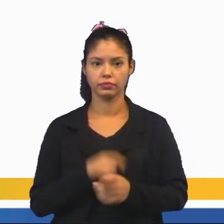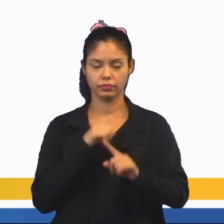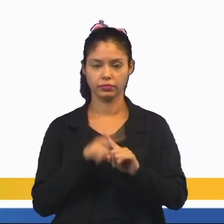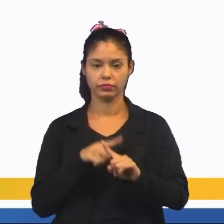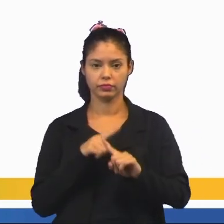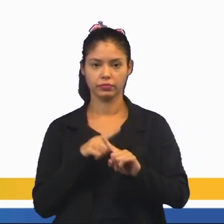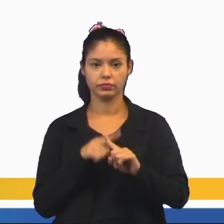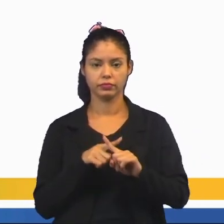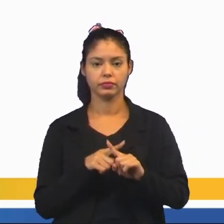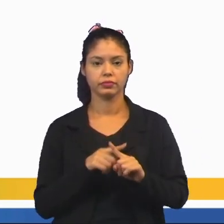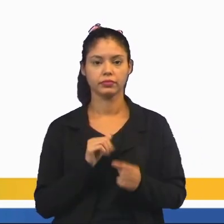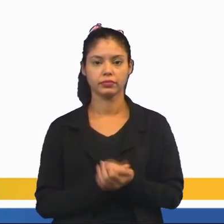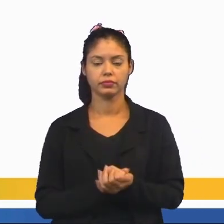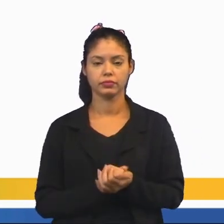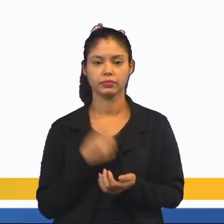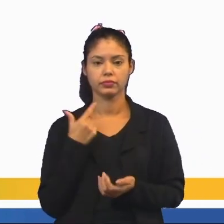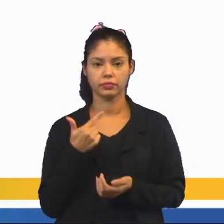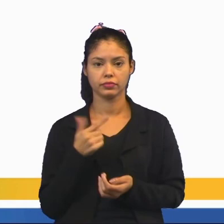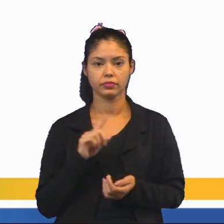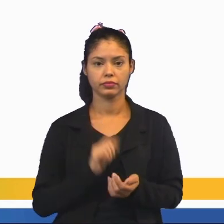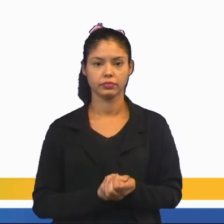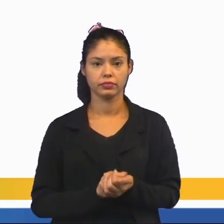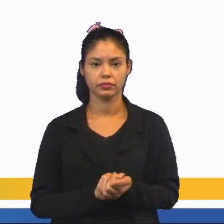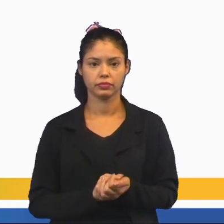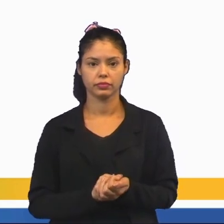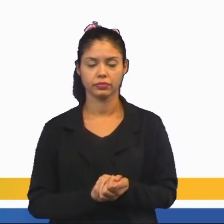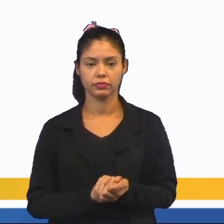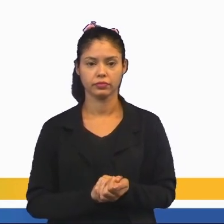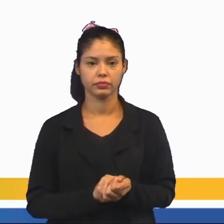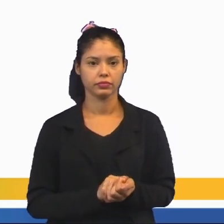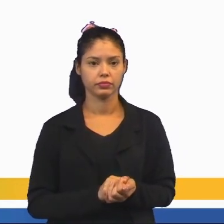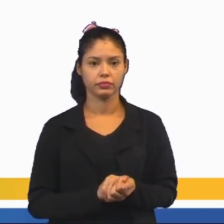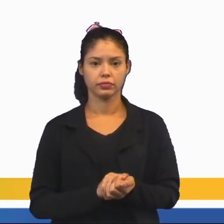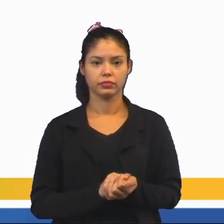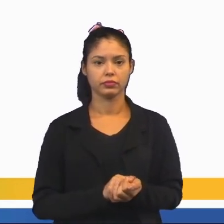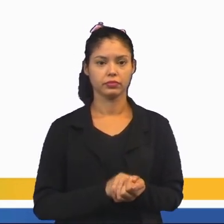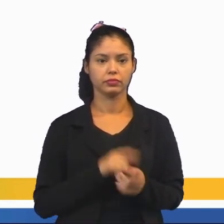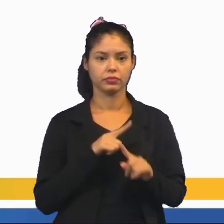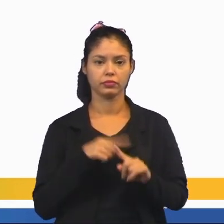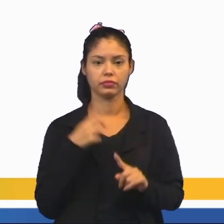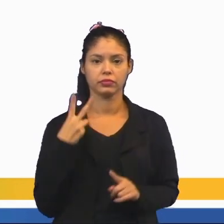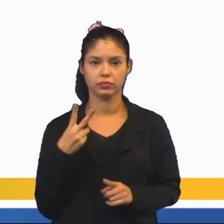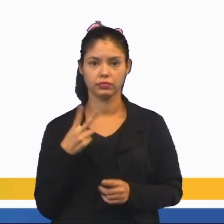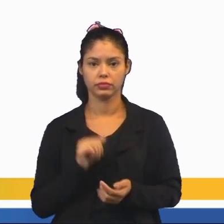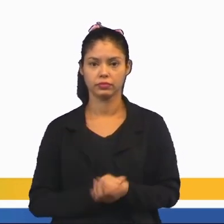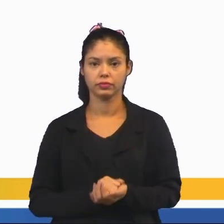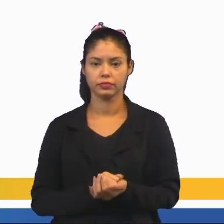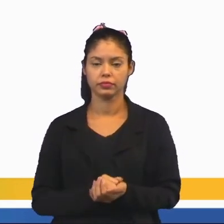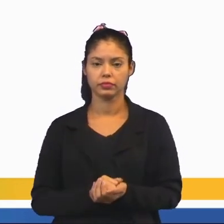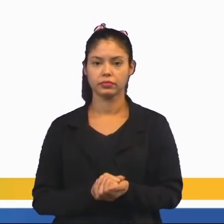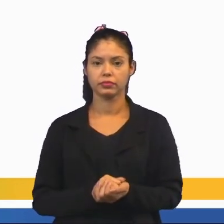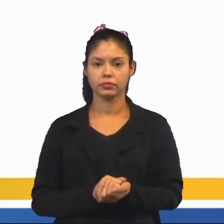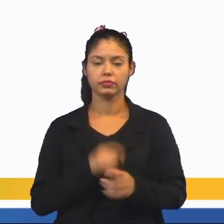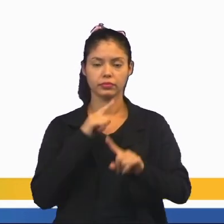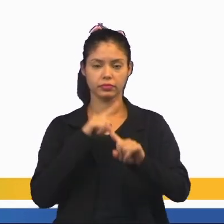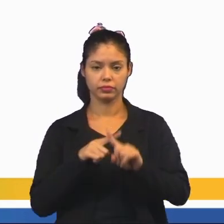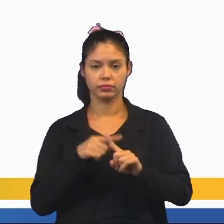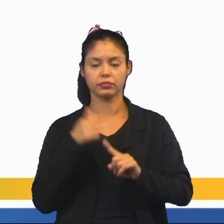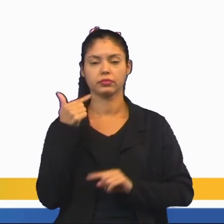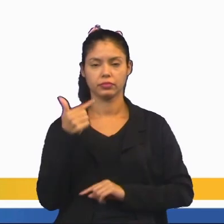blusa, camisetas, mais 2 opções de calça. Então, aqui nós já temos 3 vezes 2 e 2